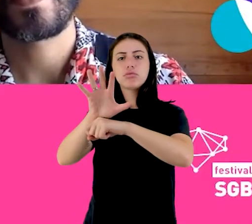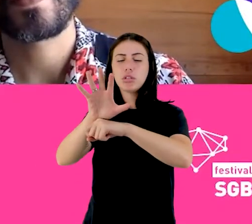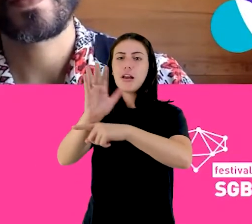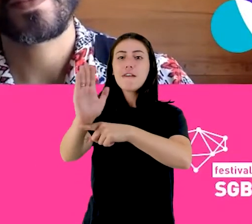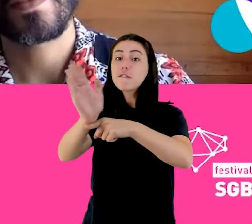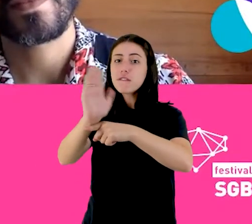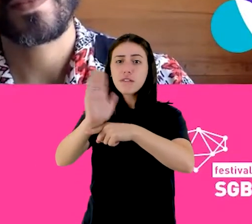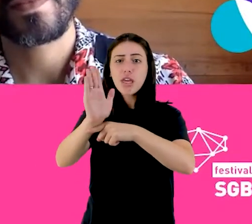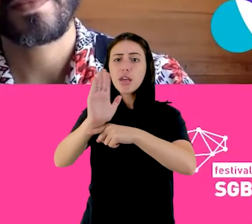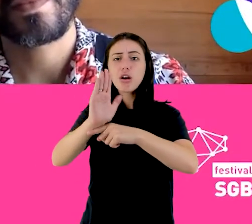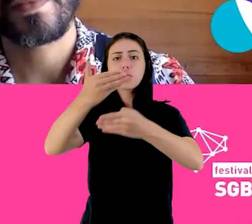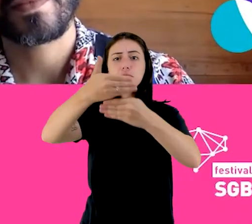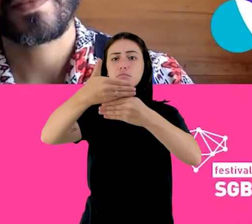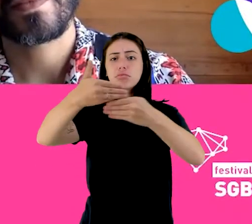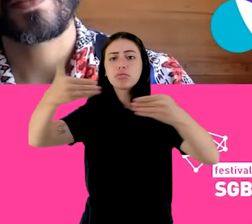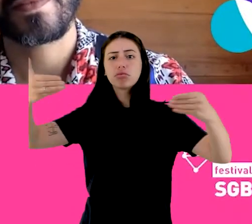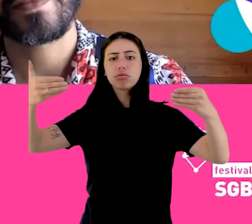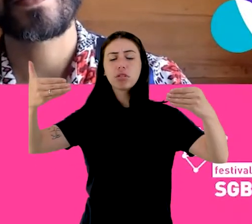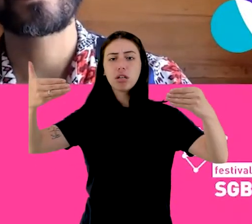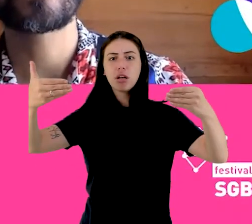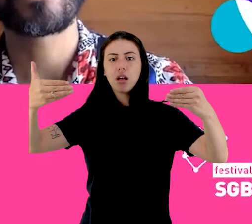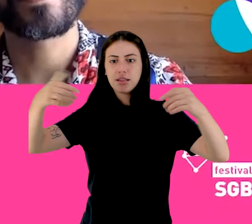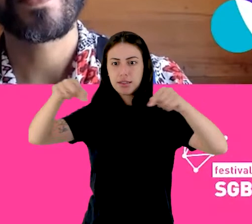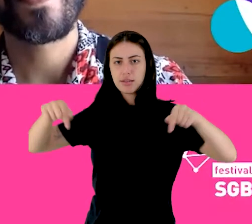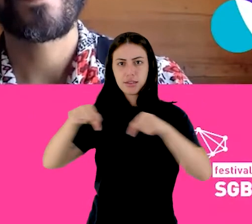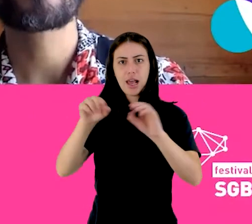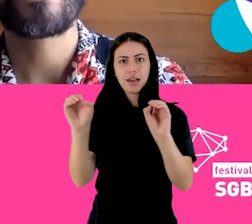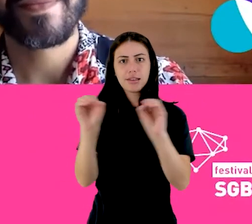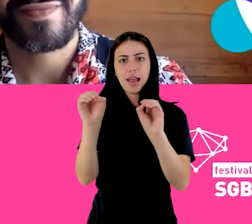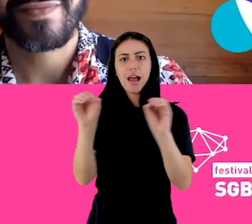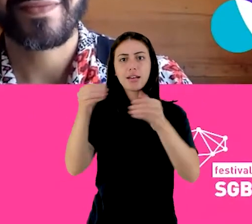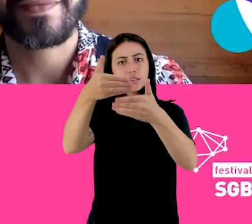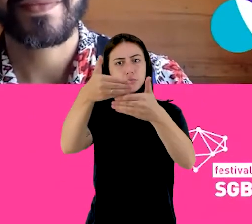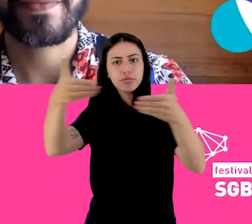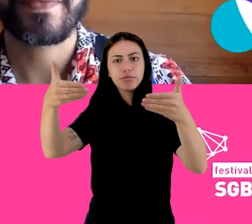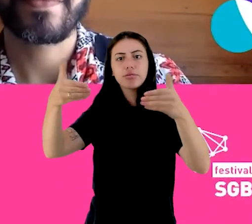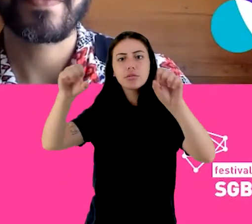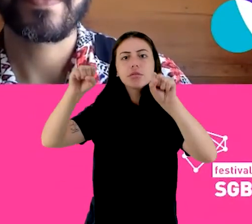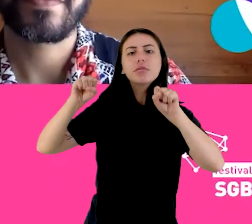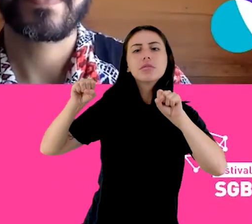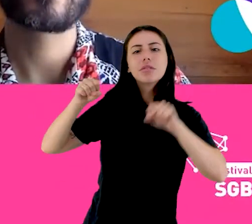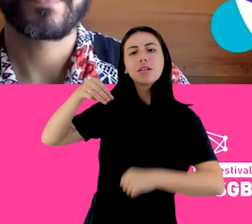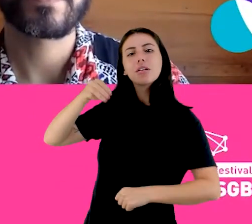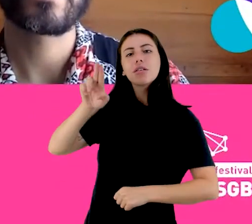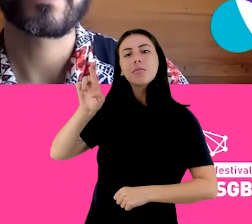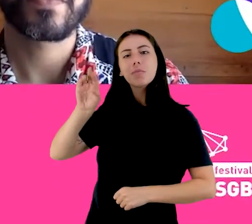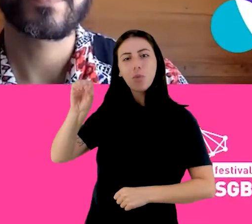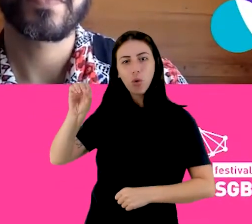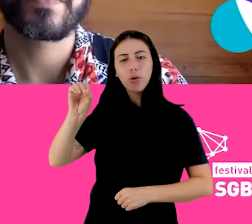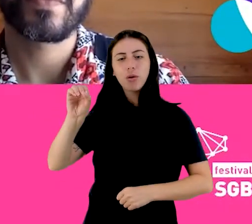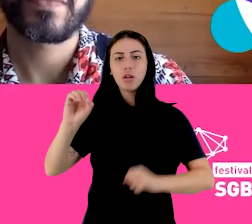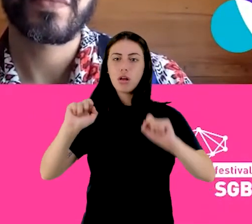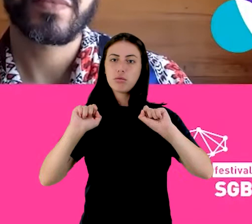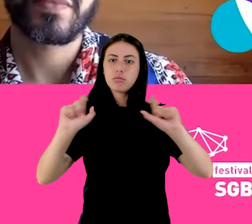esse filme em muro, sem estrutura, sabe? E eu me preparava emocionalmente, porque eu sabia que